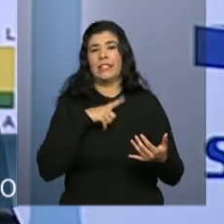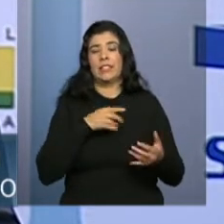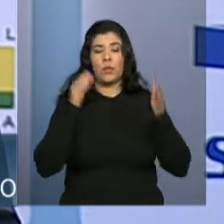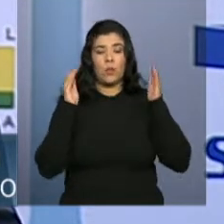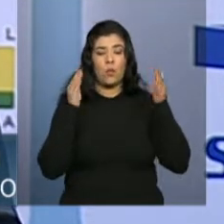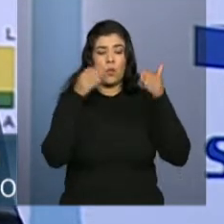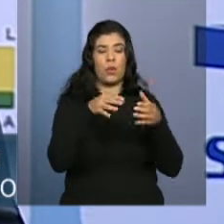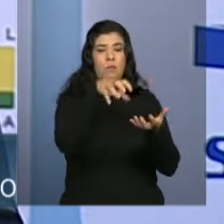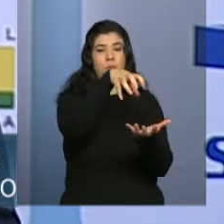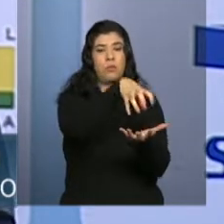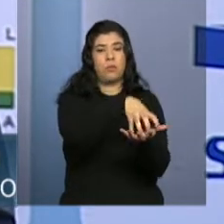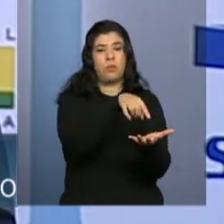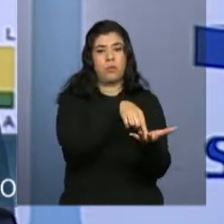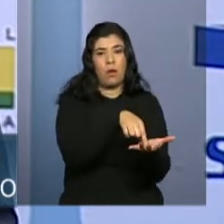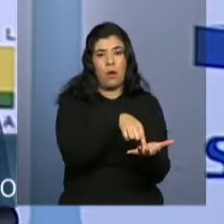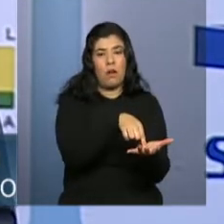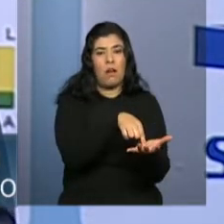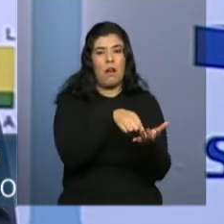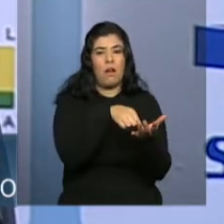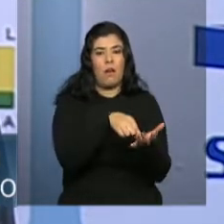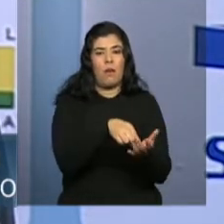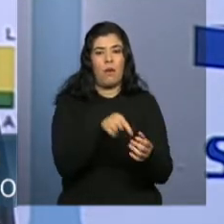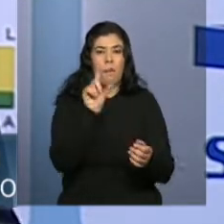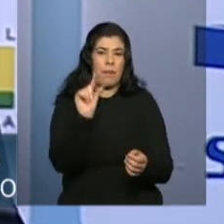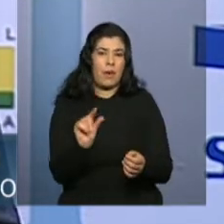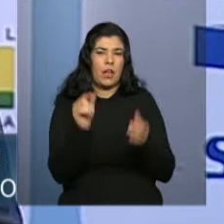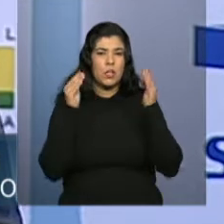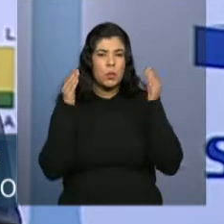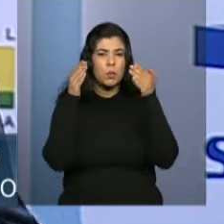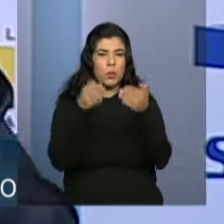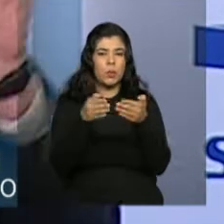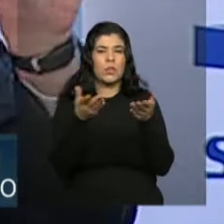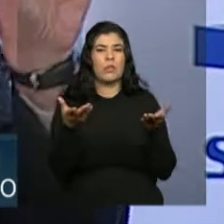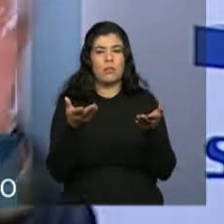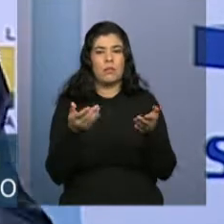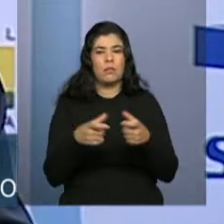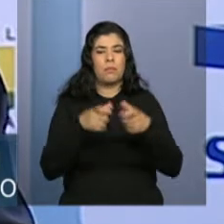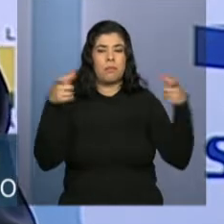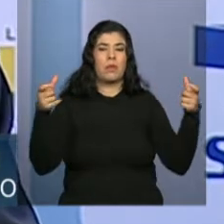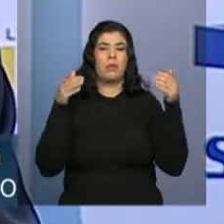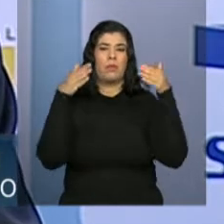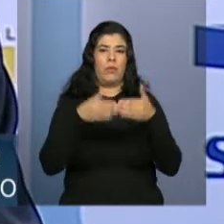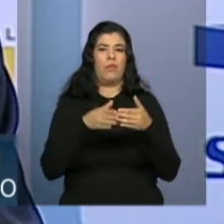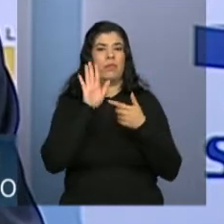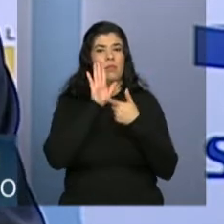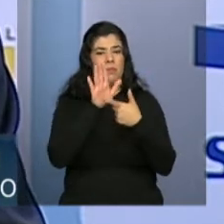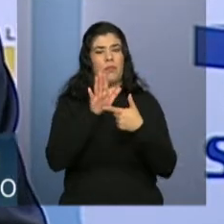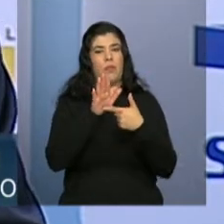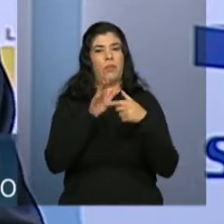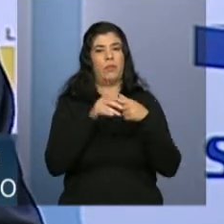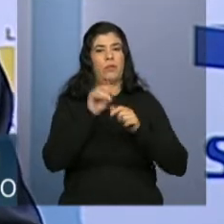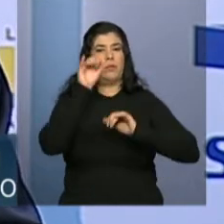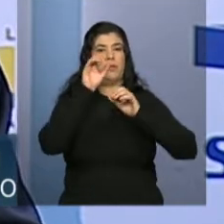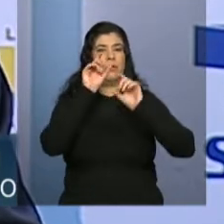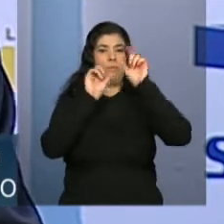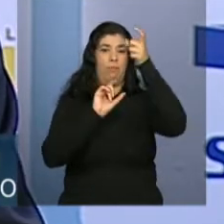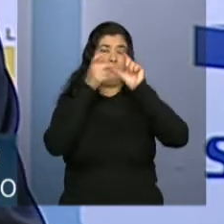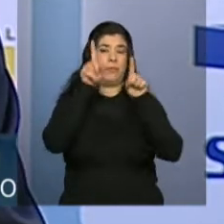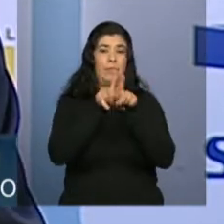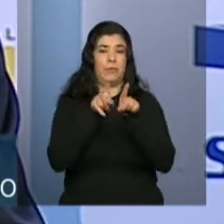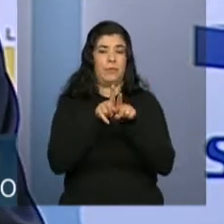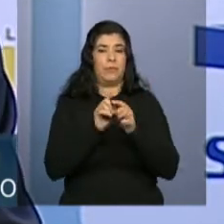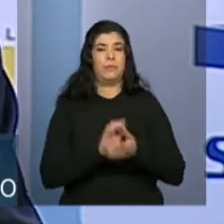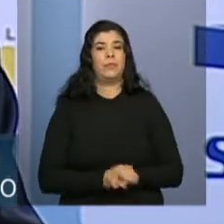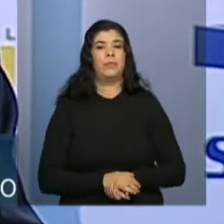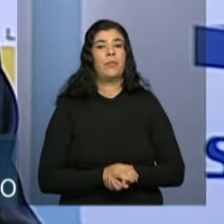concentração média concentração Ou baixa concentração como a gente vai olhar no gráfico a seguir é a pa